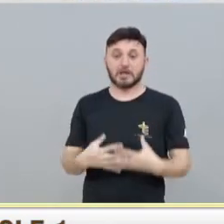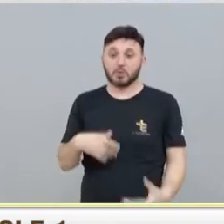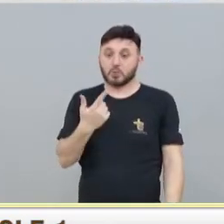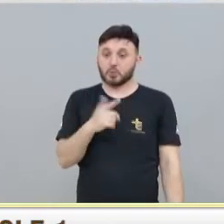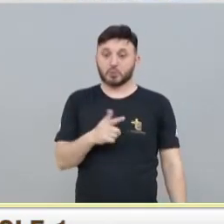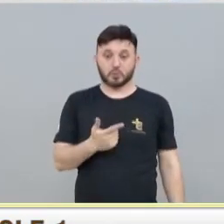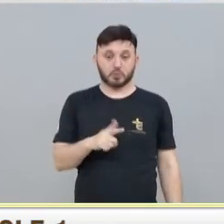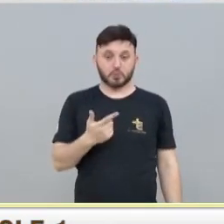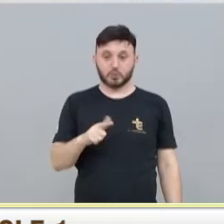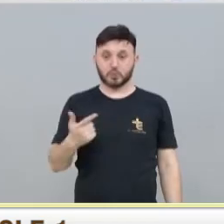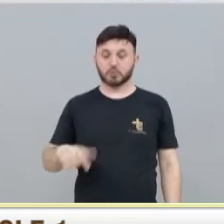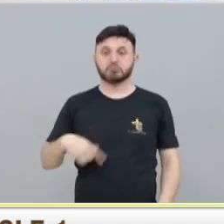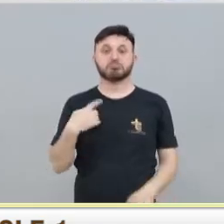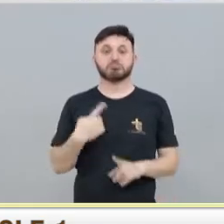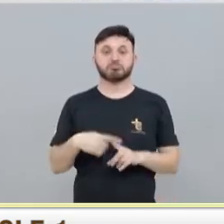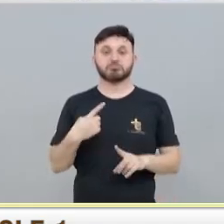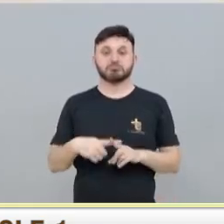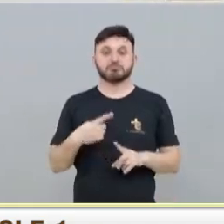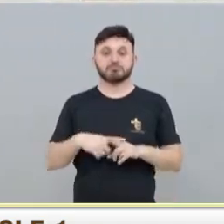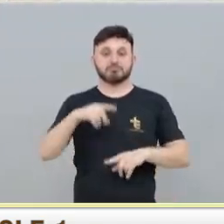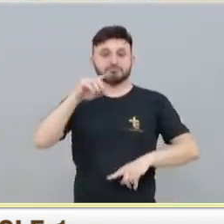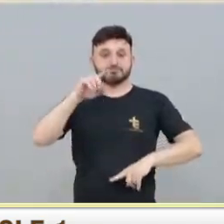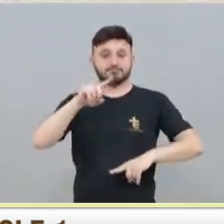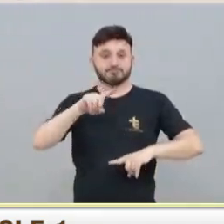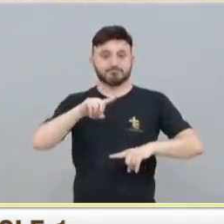aonde matéria